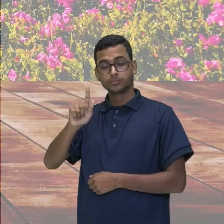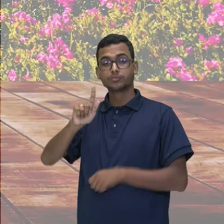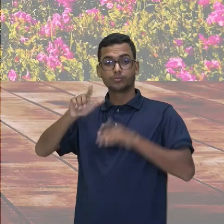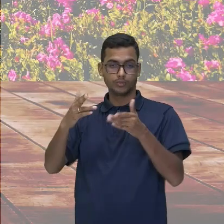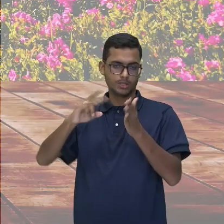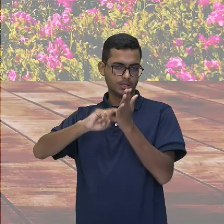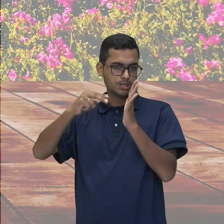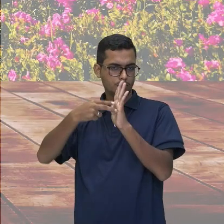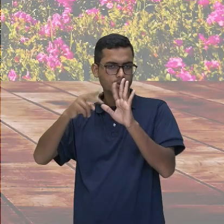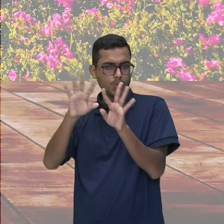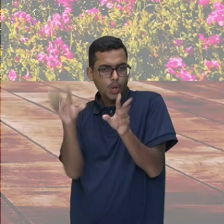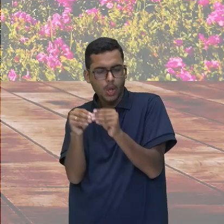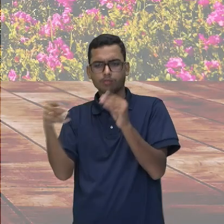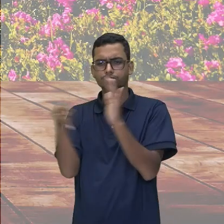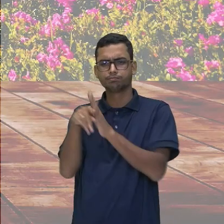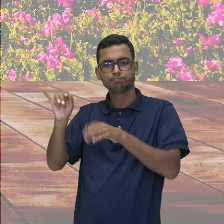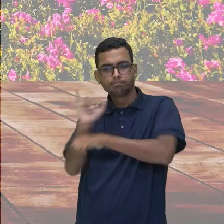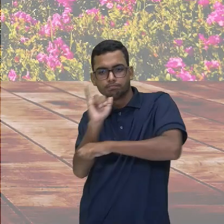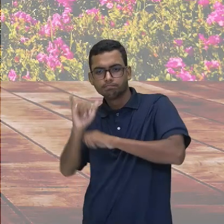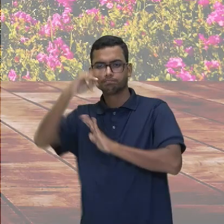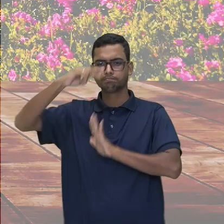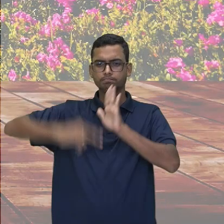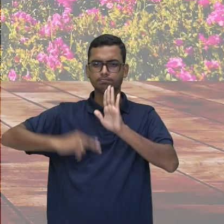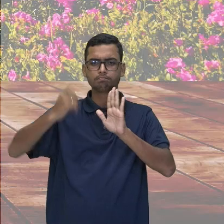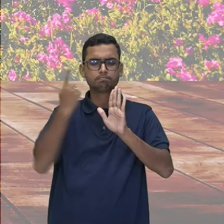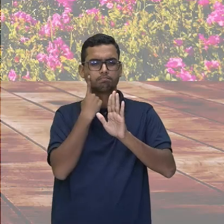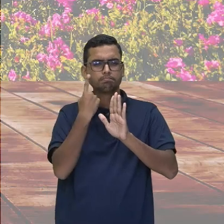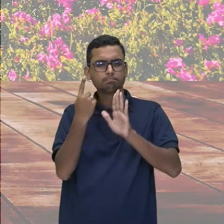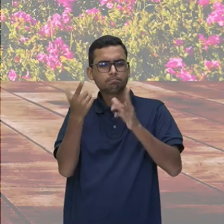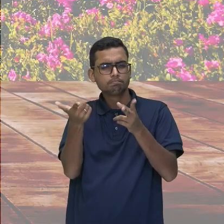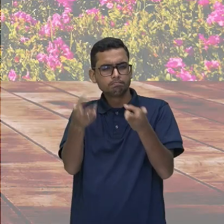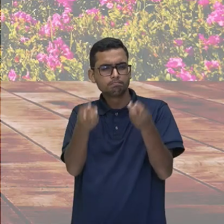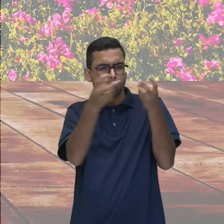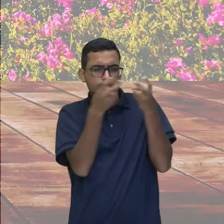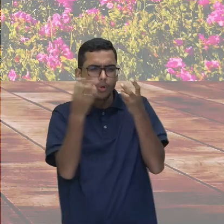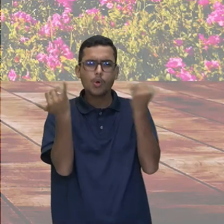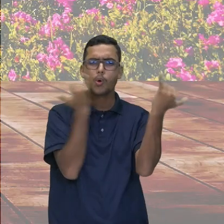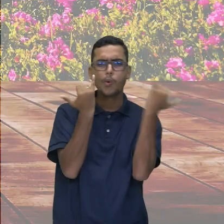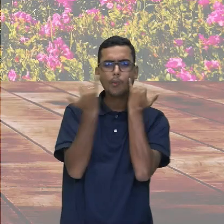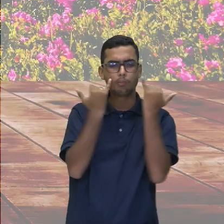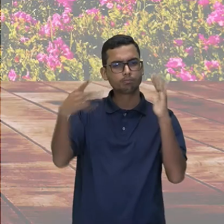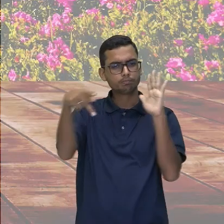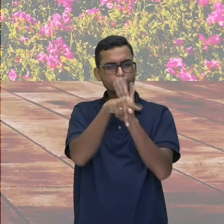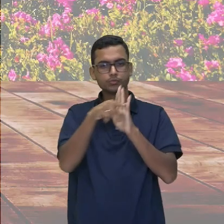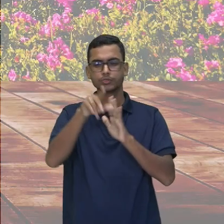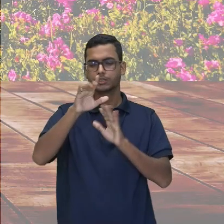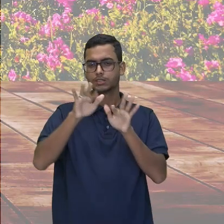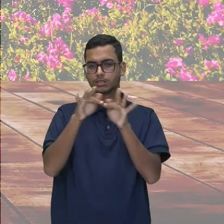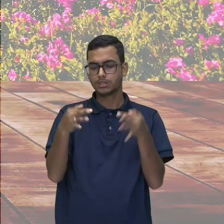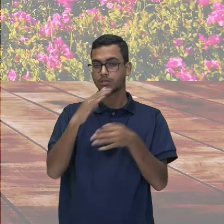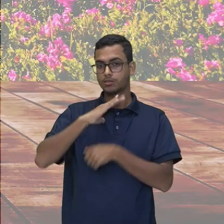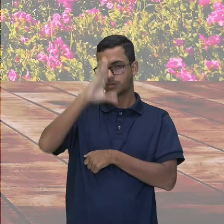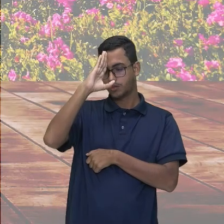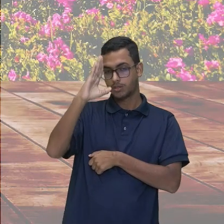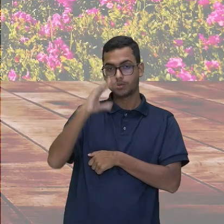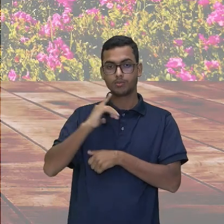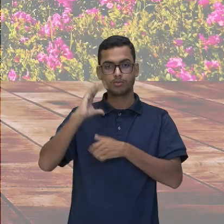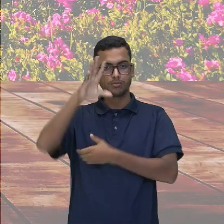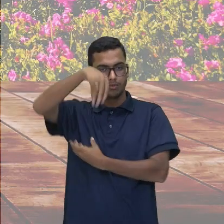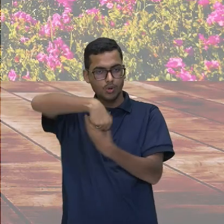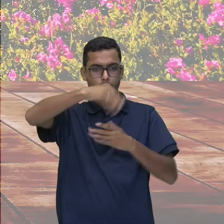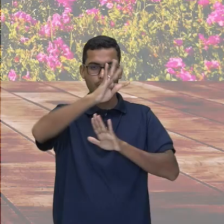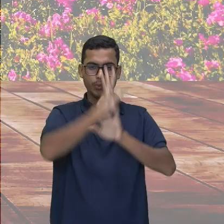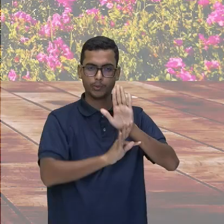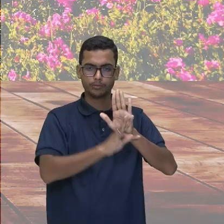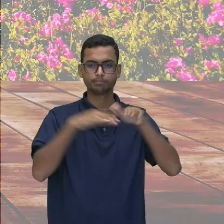do texto e identificar as informações que mais se destacam. Então,